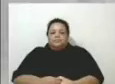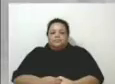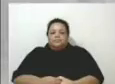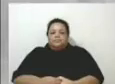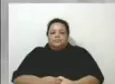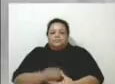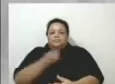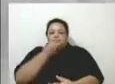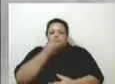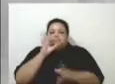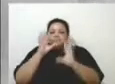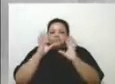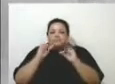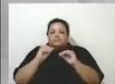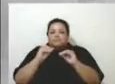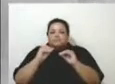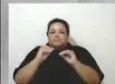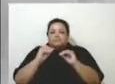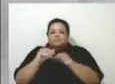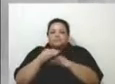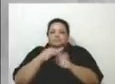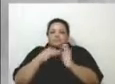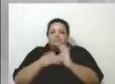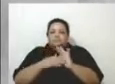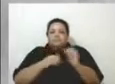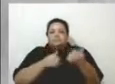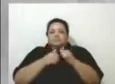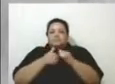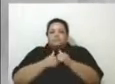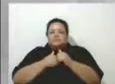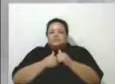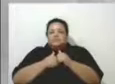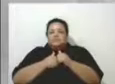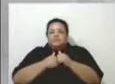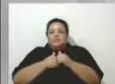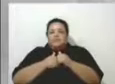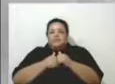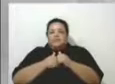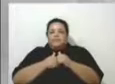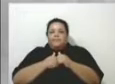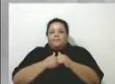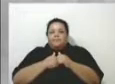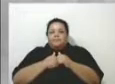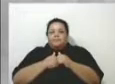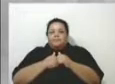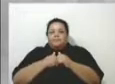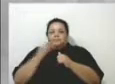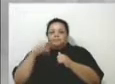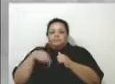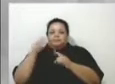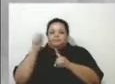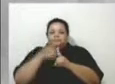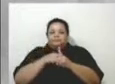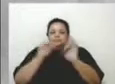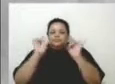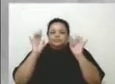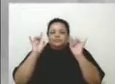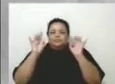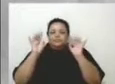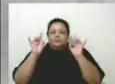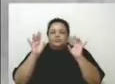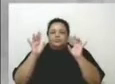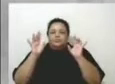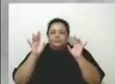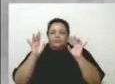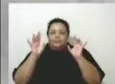Boa noite a todos que nos acompanham eh esse mês é um mês especial né